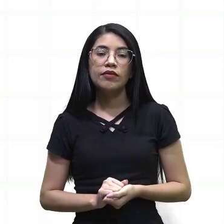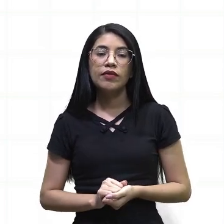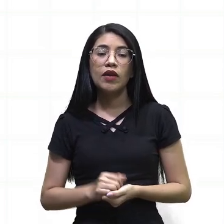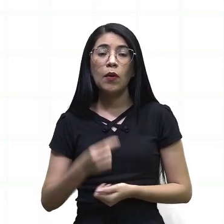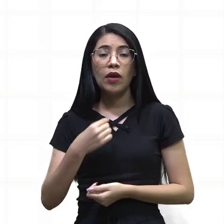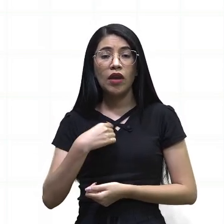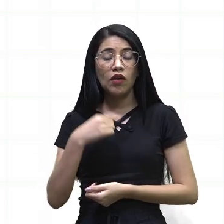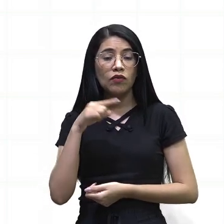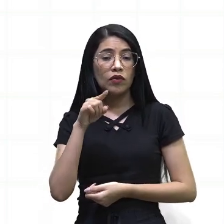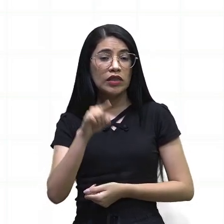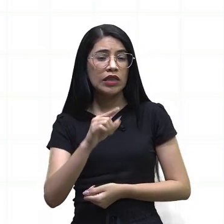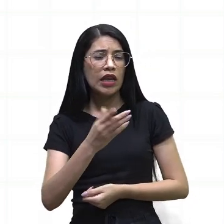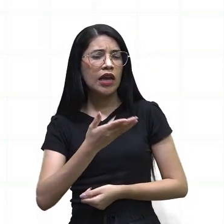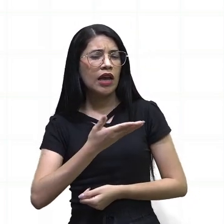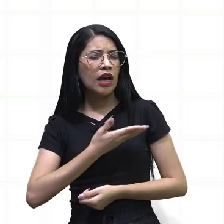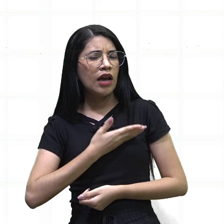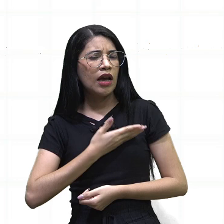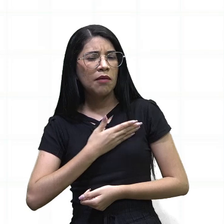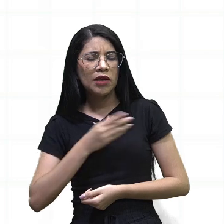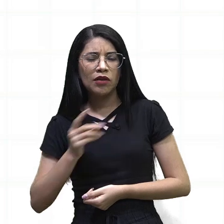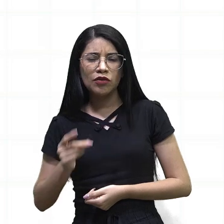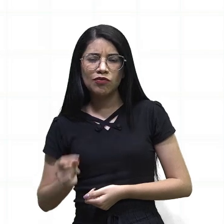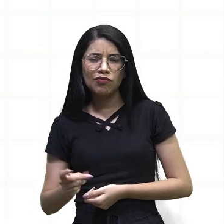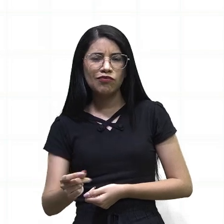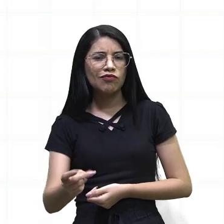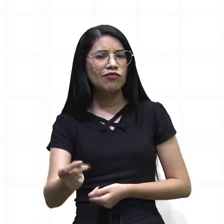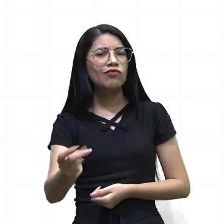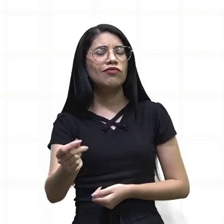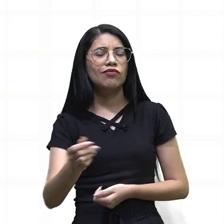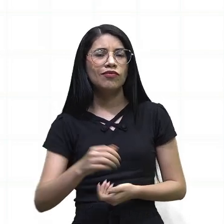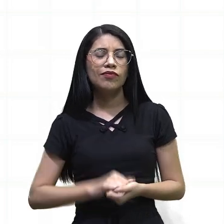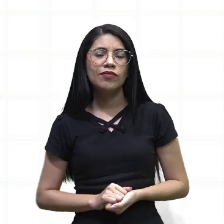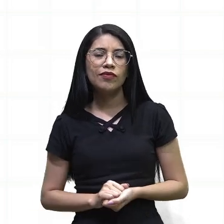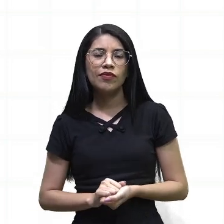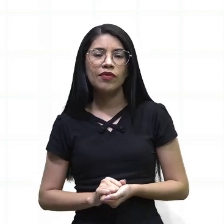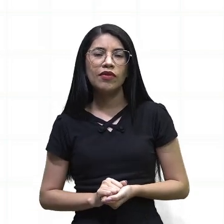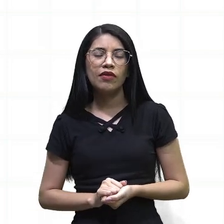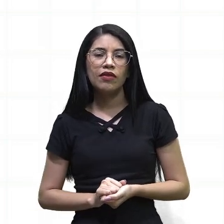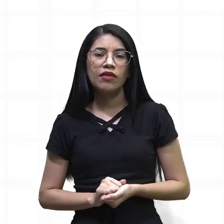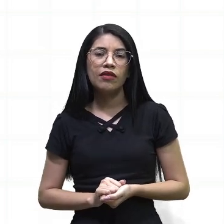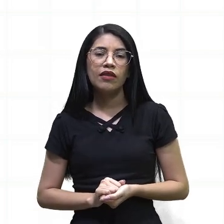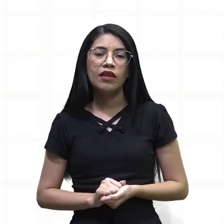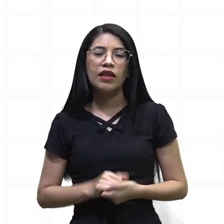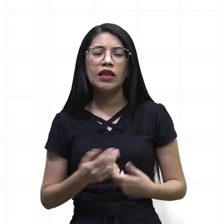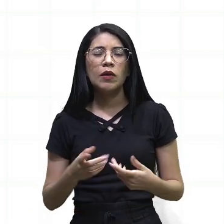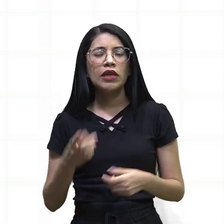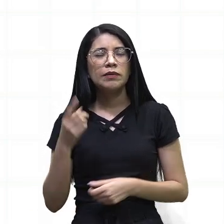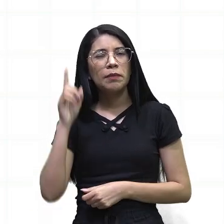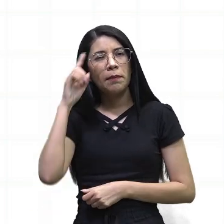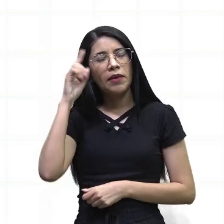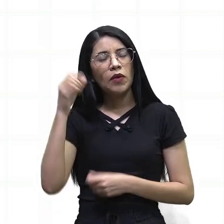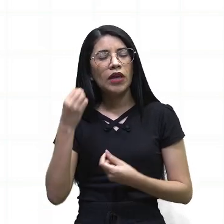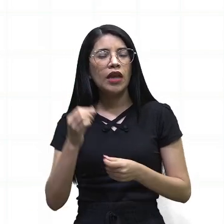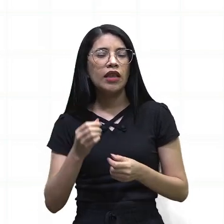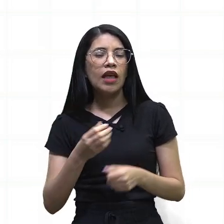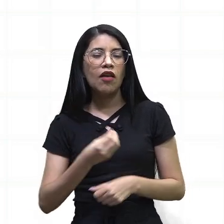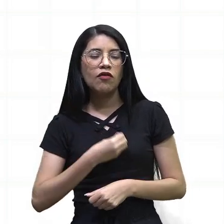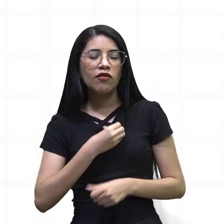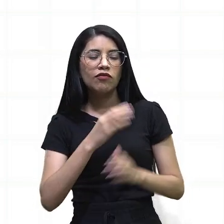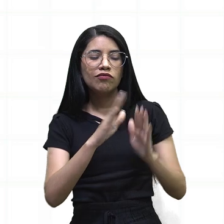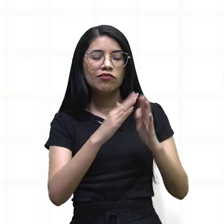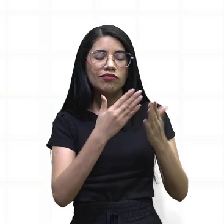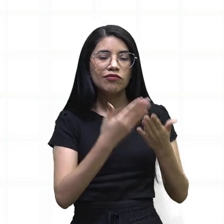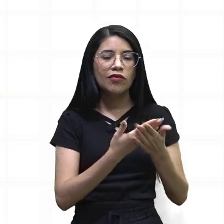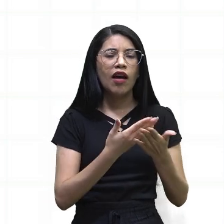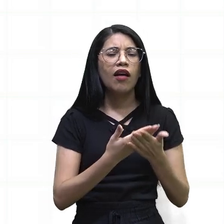seremos amigos para sempre. Oh, coisa boa. É isso que a gente pensa quando nós estamos ali na escola. Tenho certeza